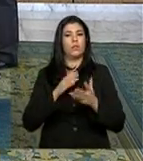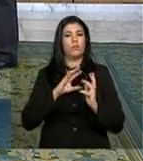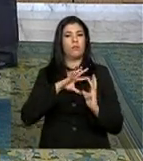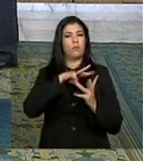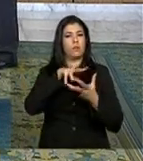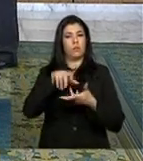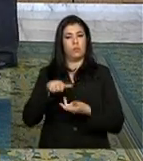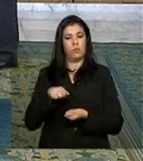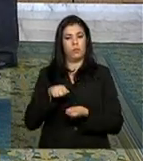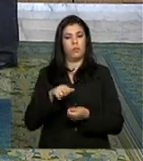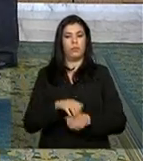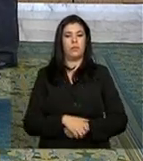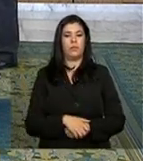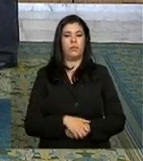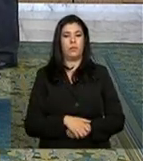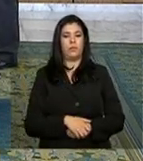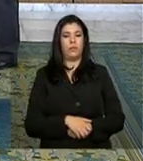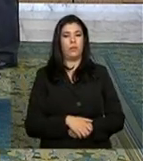internacionais.